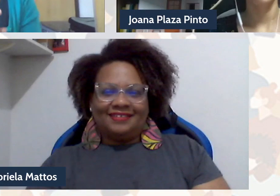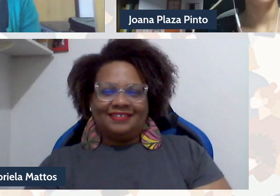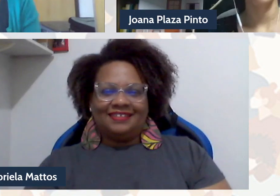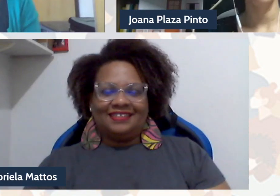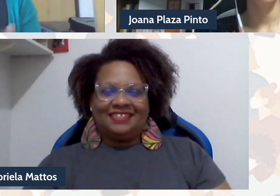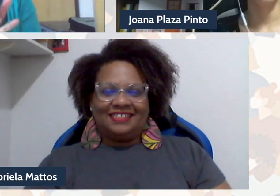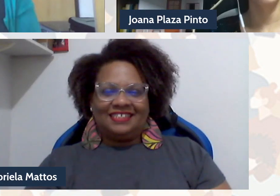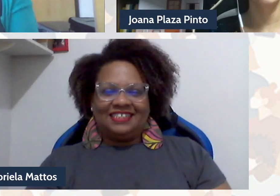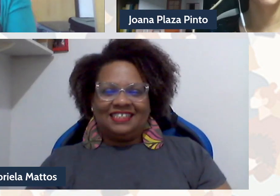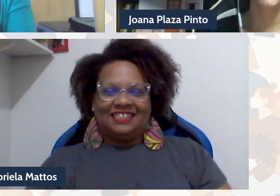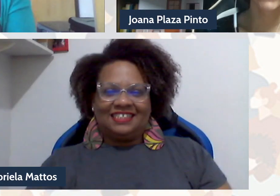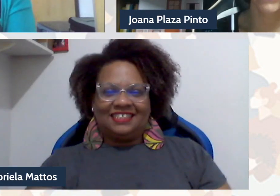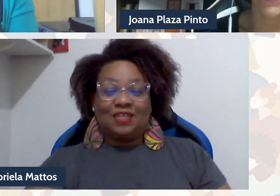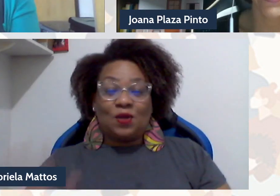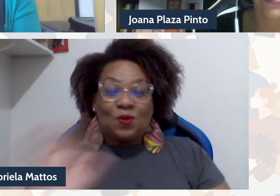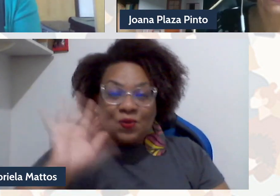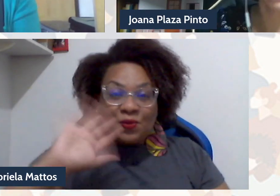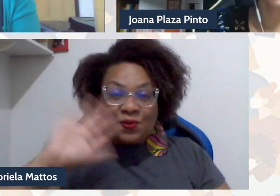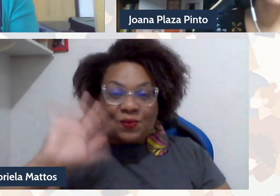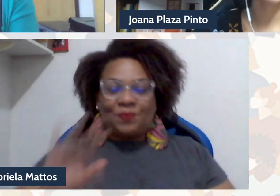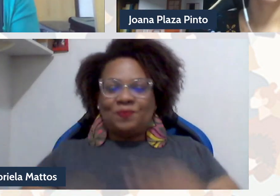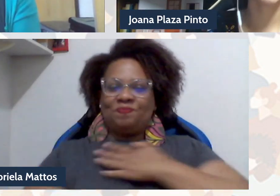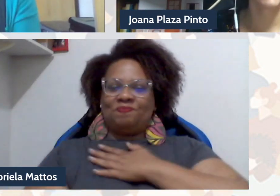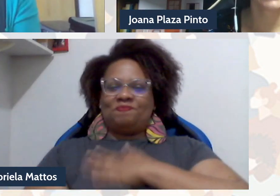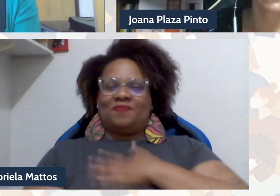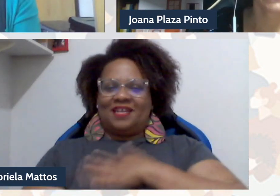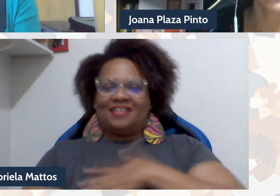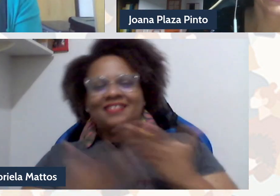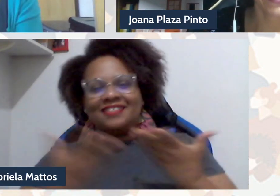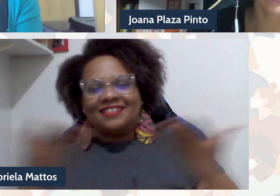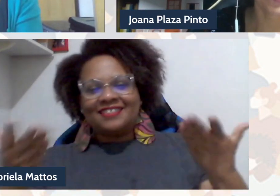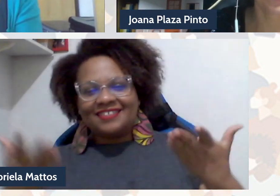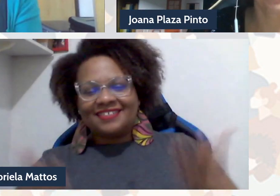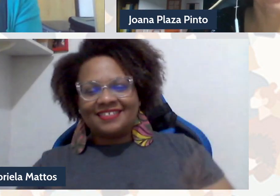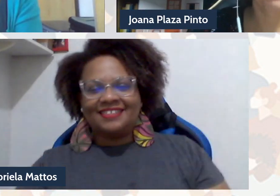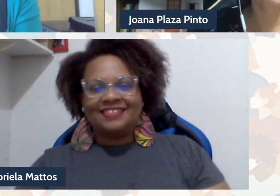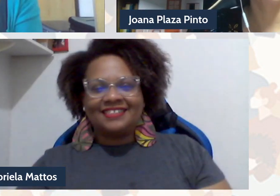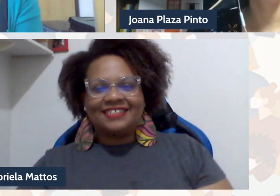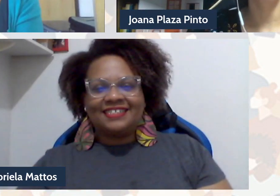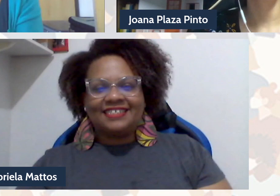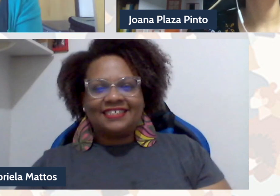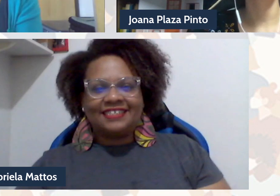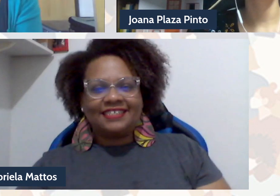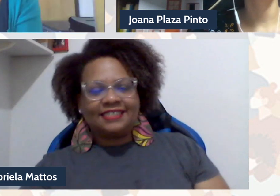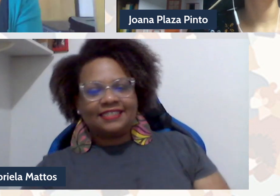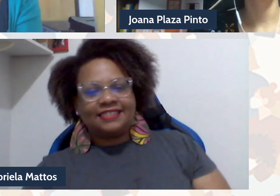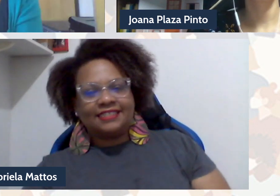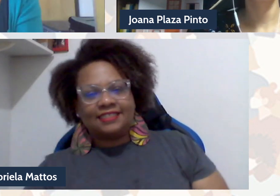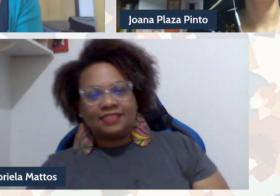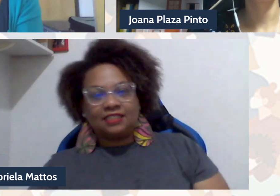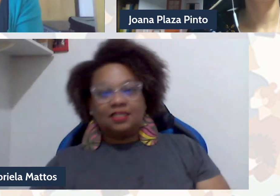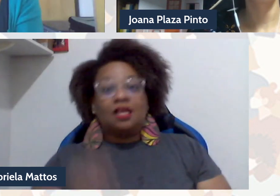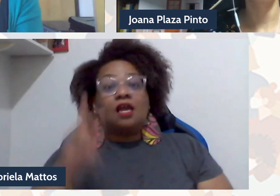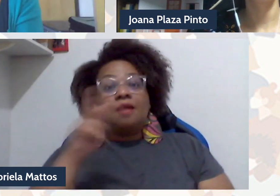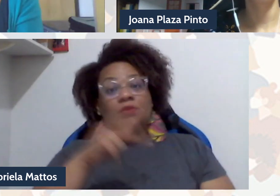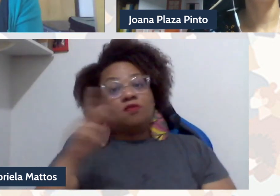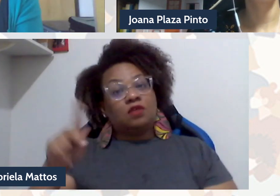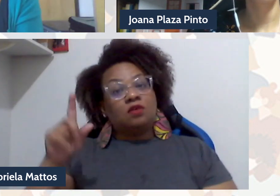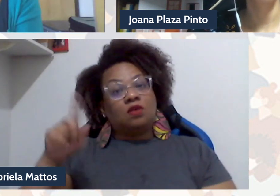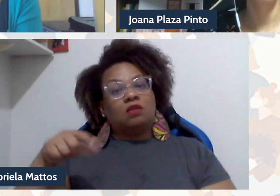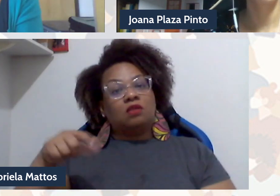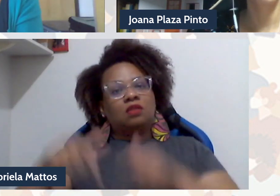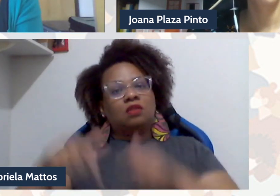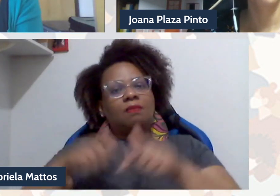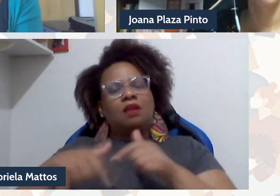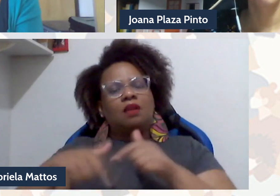Olá, Joana, é um prazer ter você aqui conosco. A professora Joana atua desde